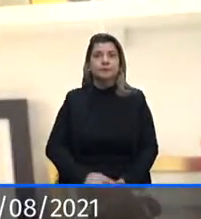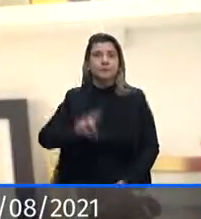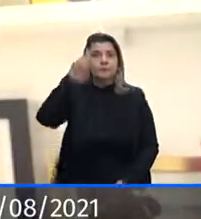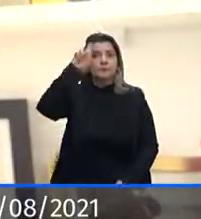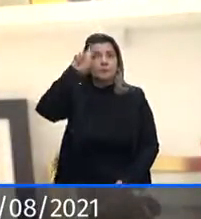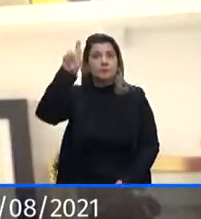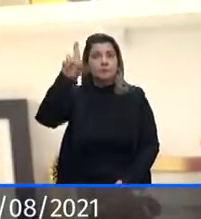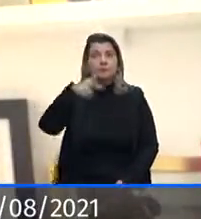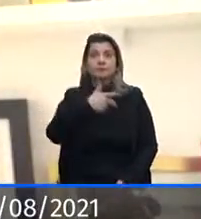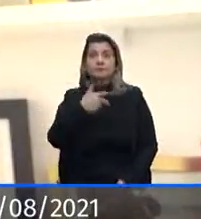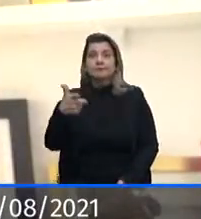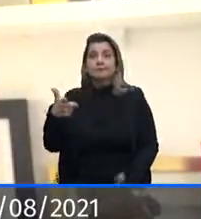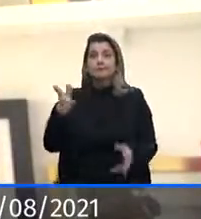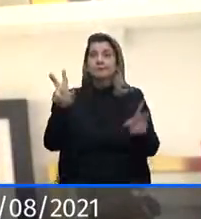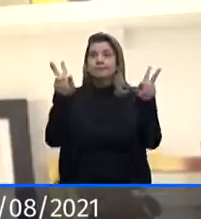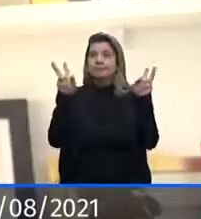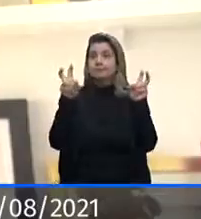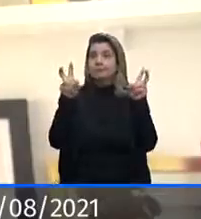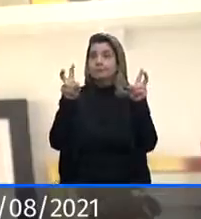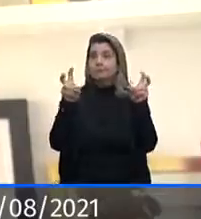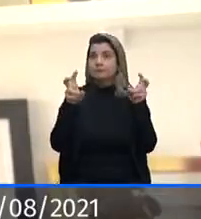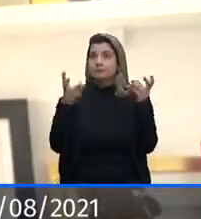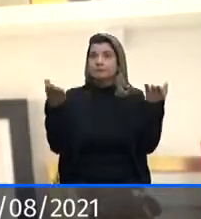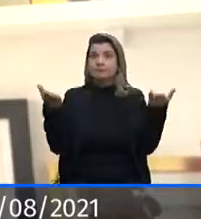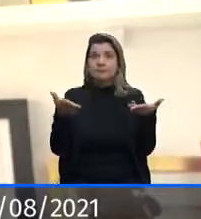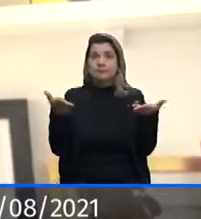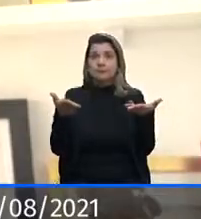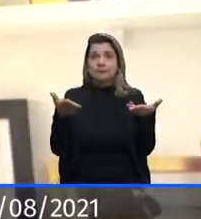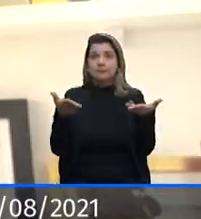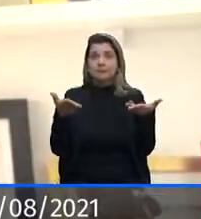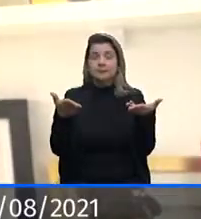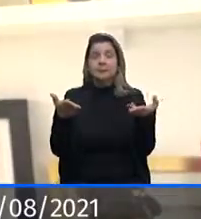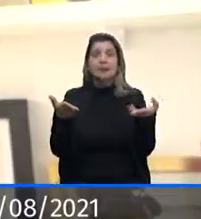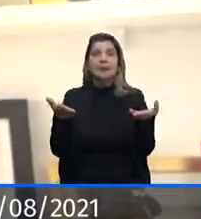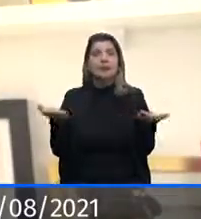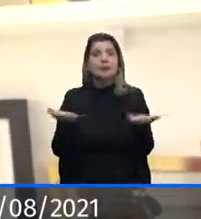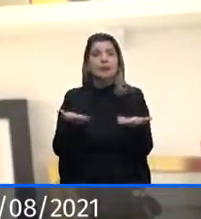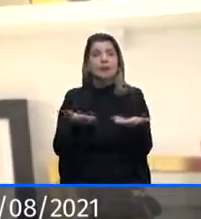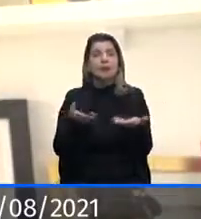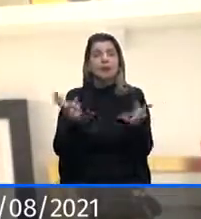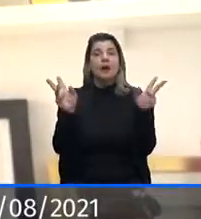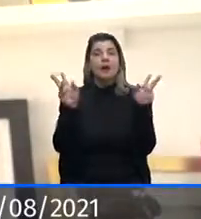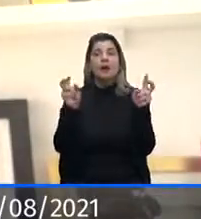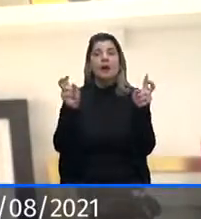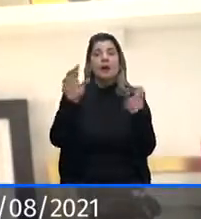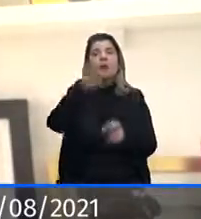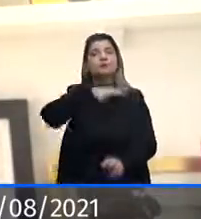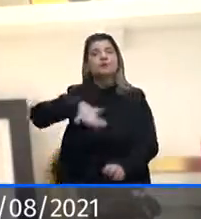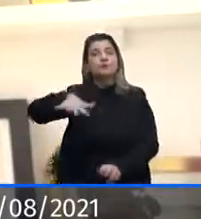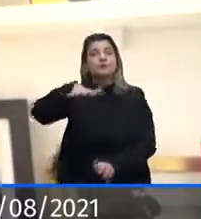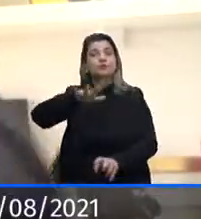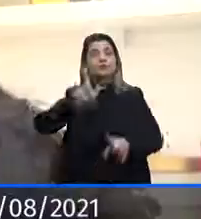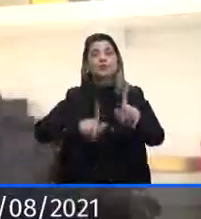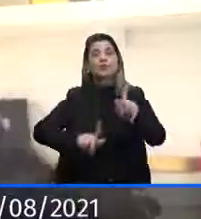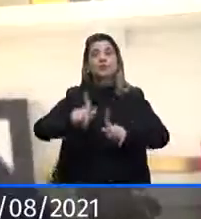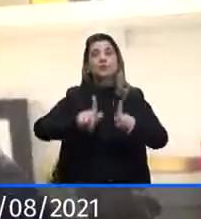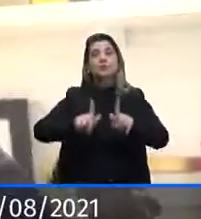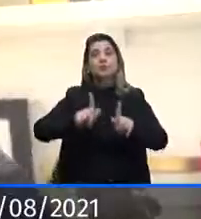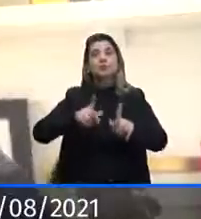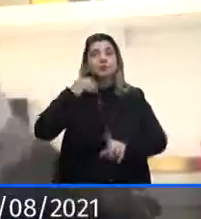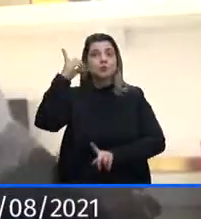Senhores, não havendo mais matéria para a ordem do dia, passamos a assuntos gerais. Algum deputado deseja